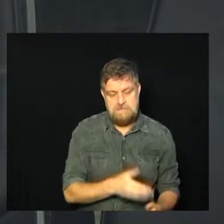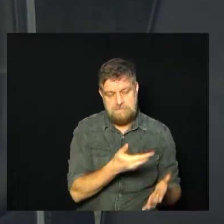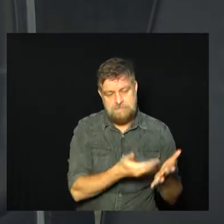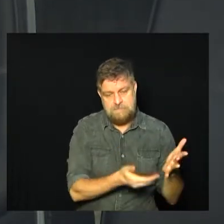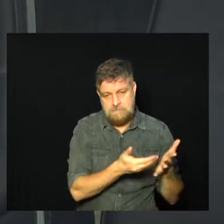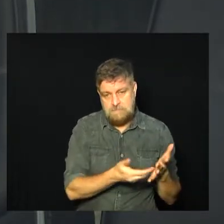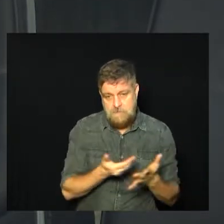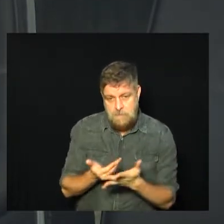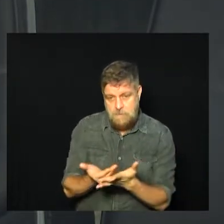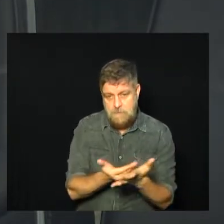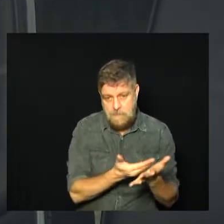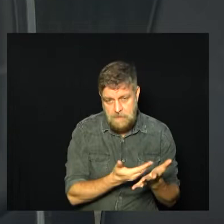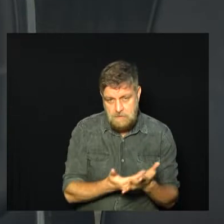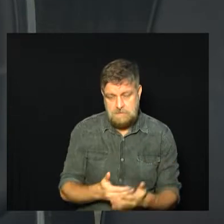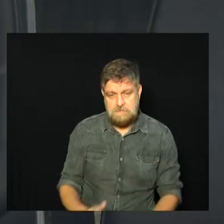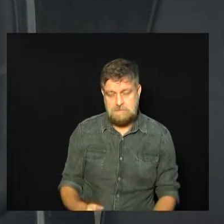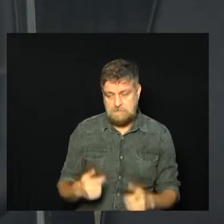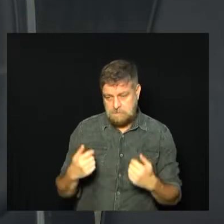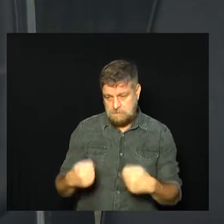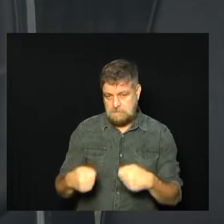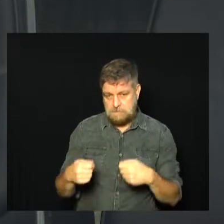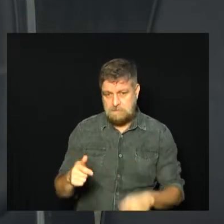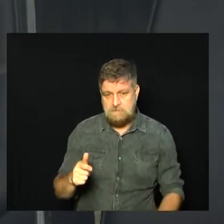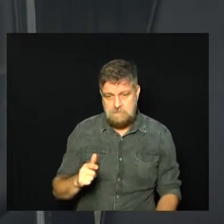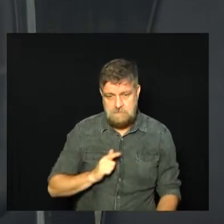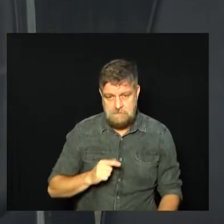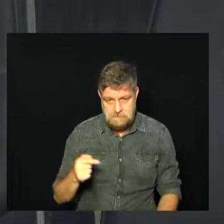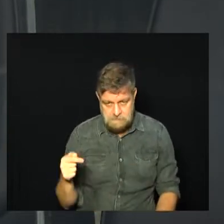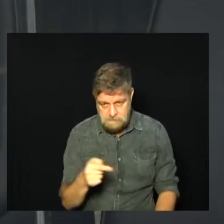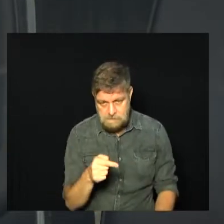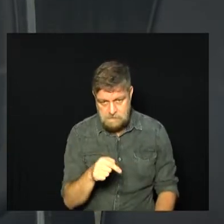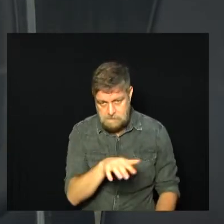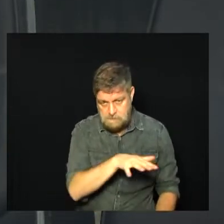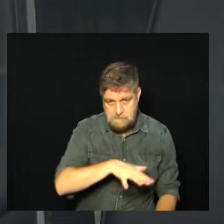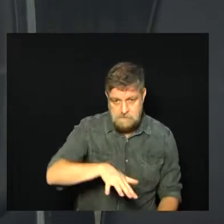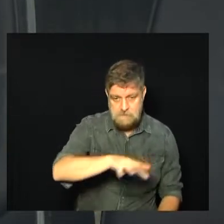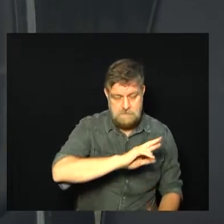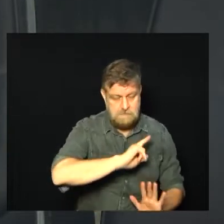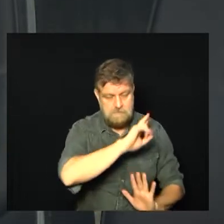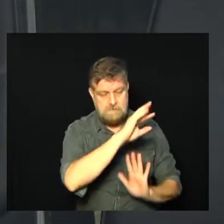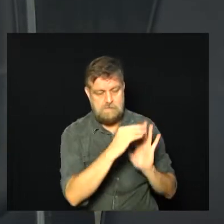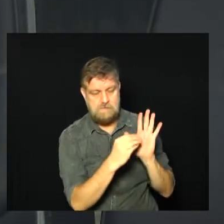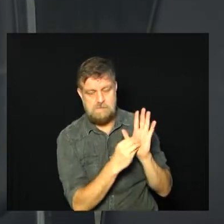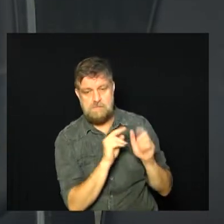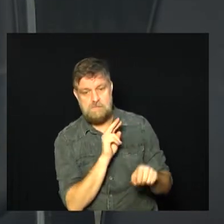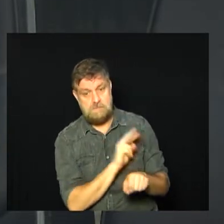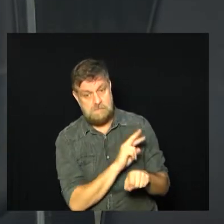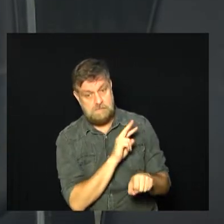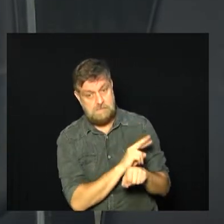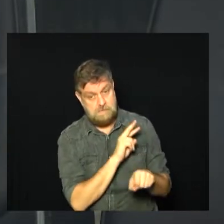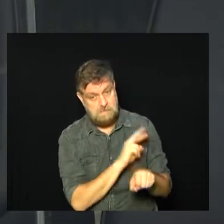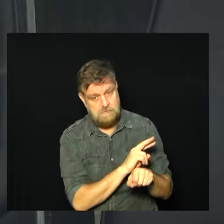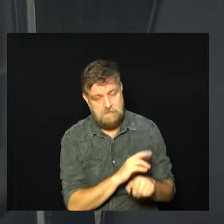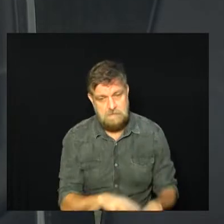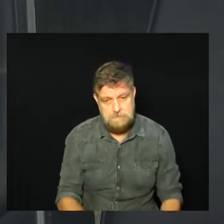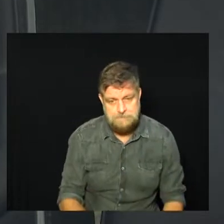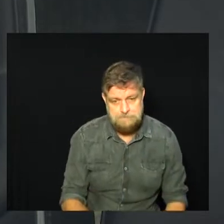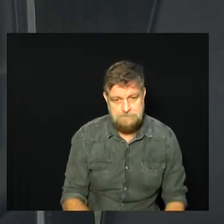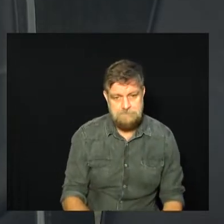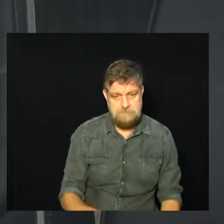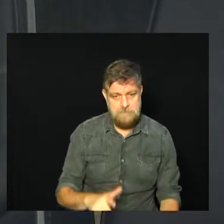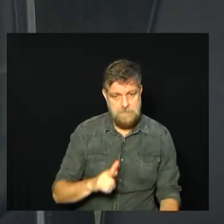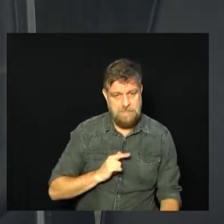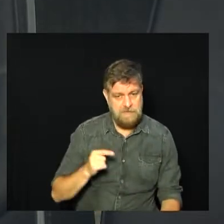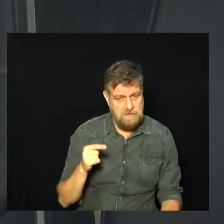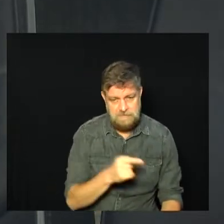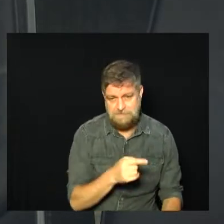abranger, sem falta, essa parte do cuidado da arborização, que ela está sendo